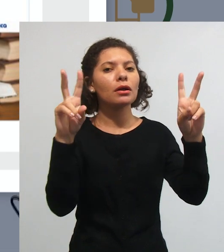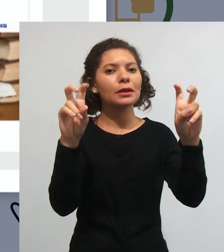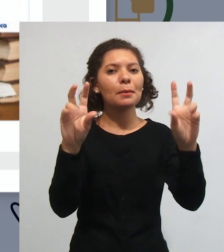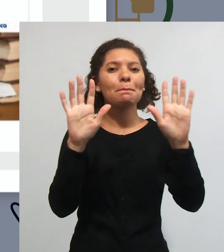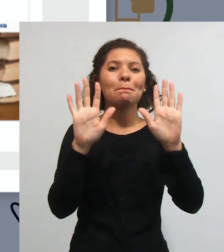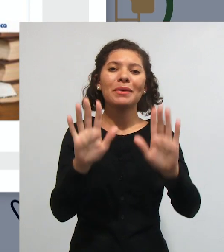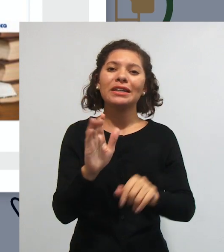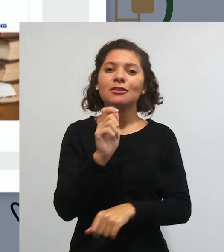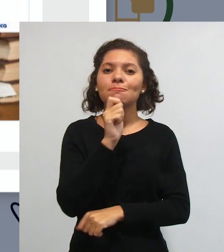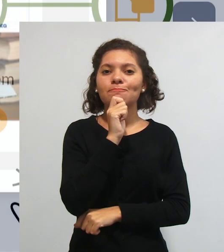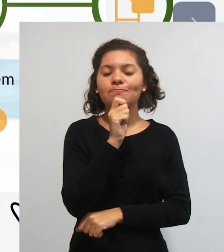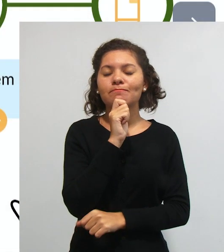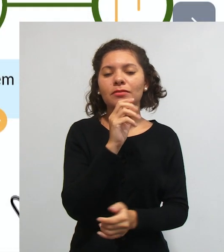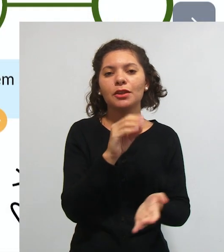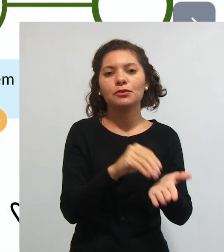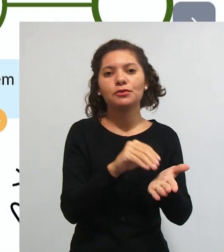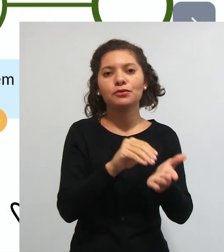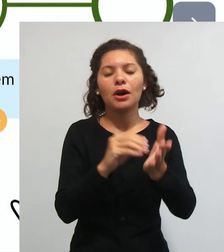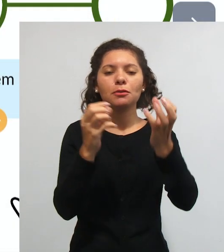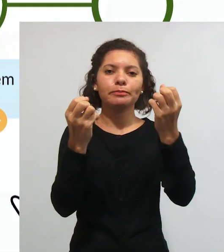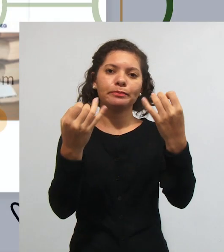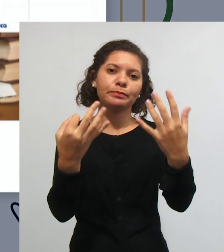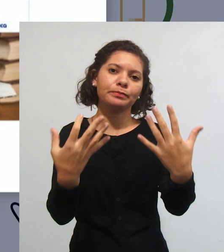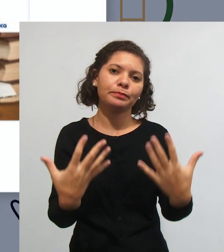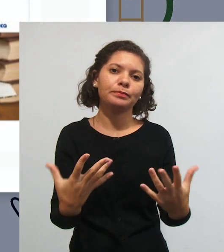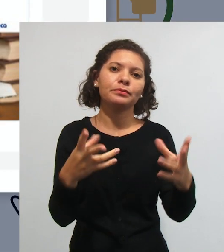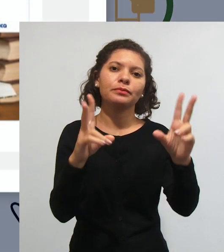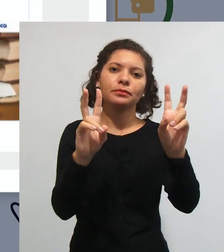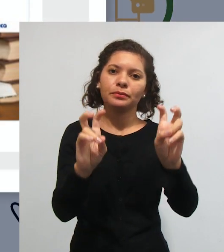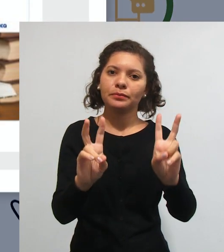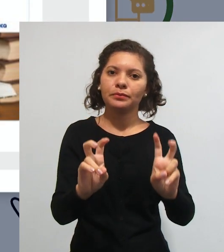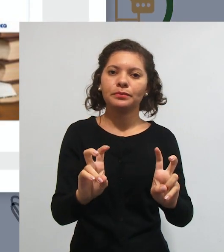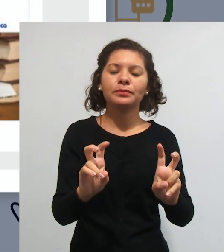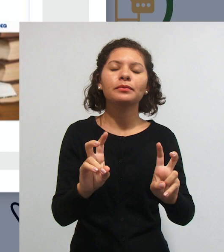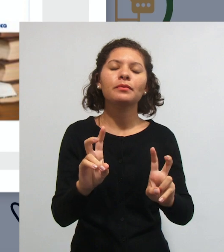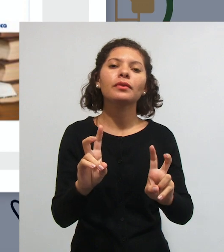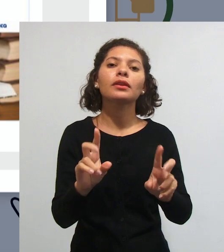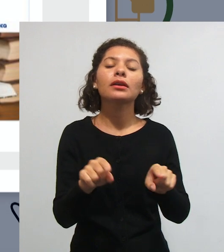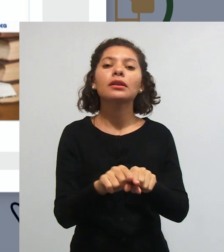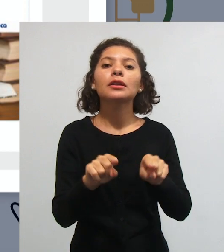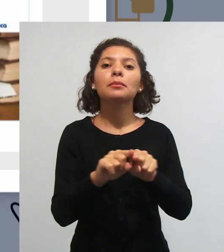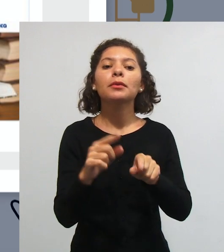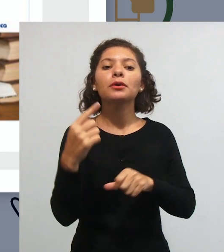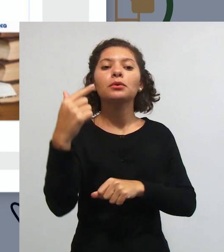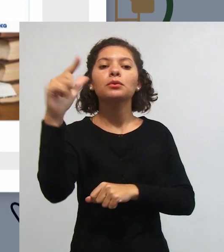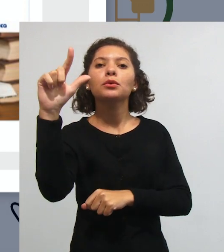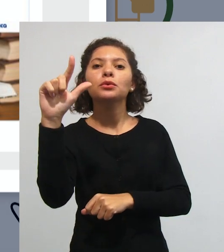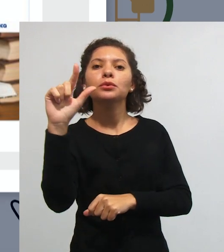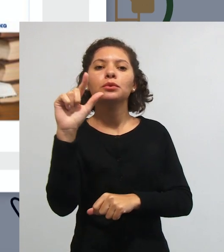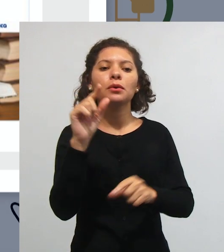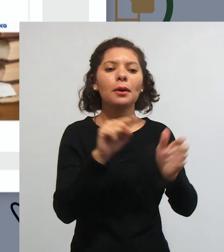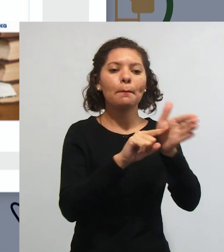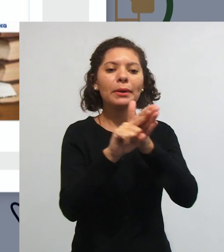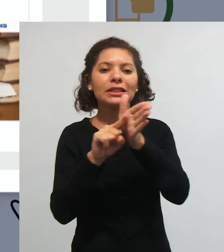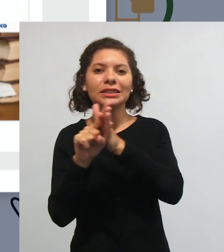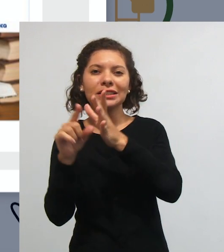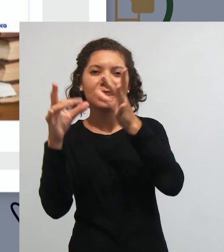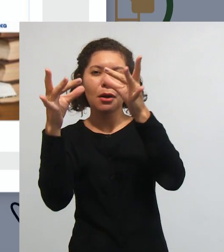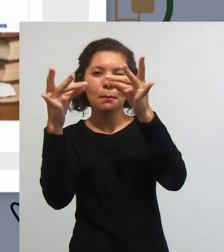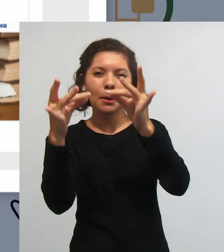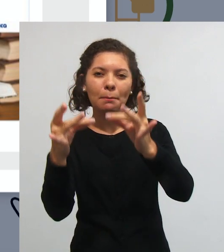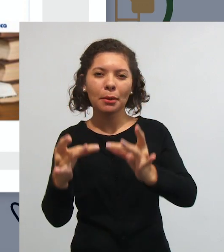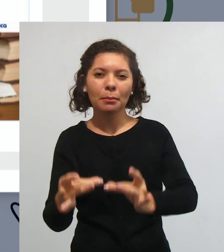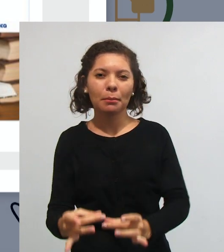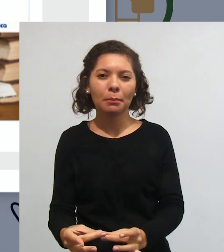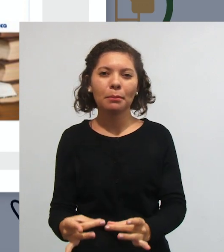ainda é escassa, tá? A gente tem um outro tipo que é a pesquisa descritiva. A pesquisa